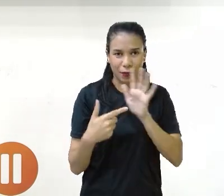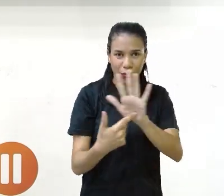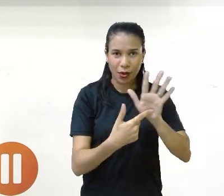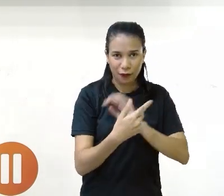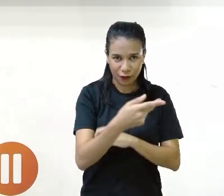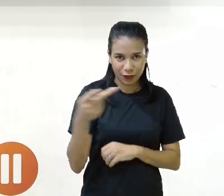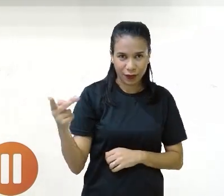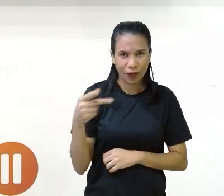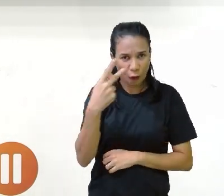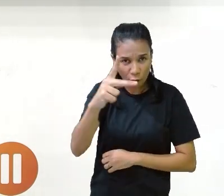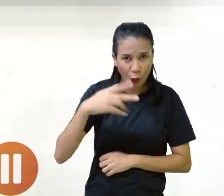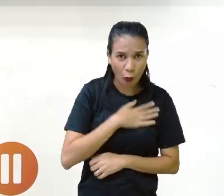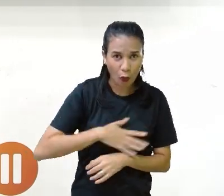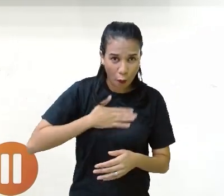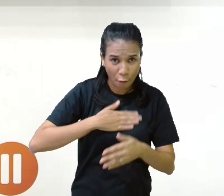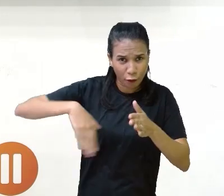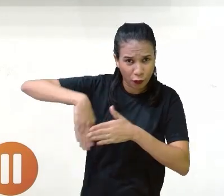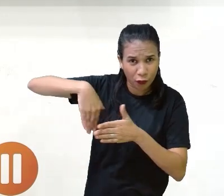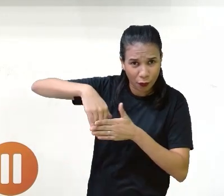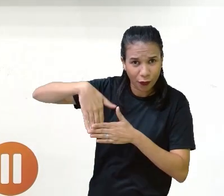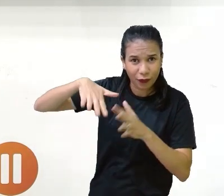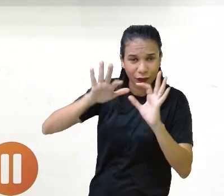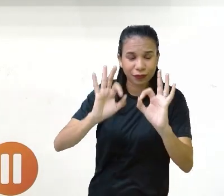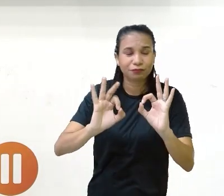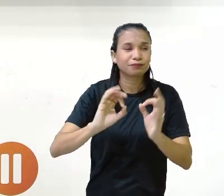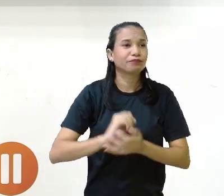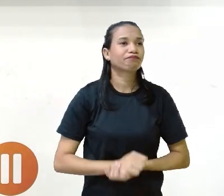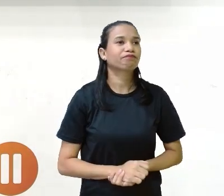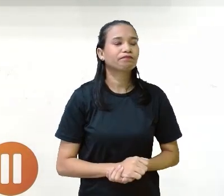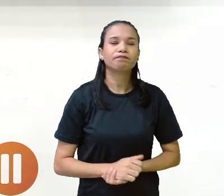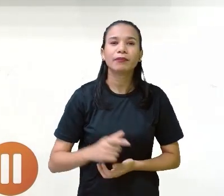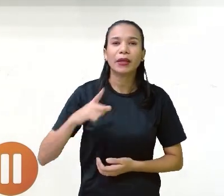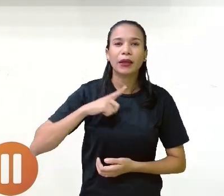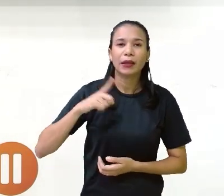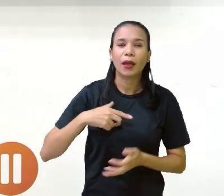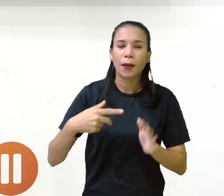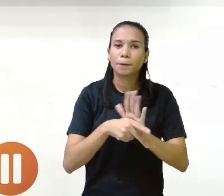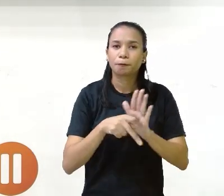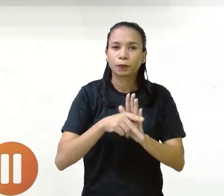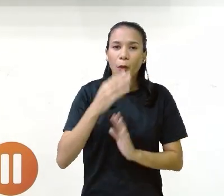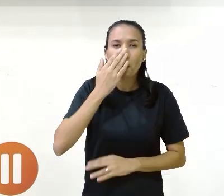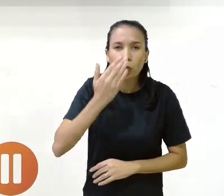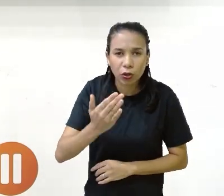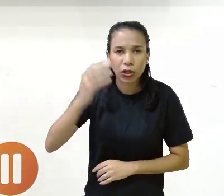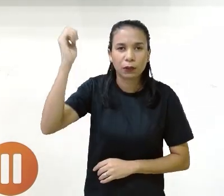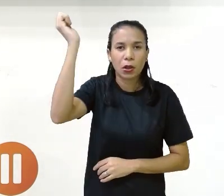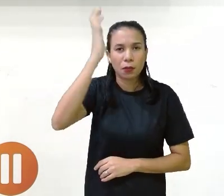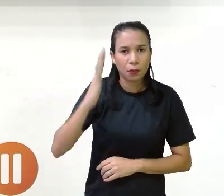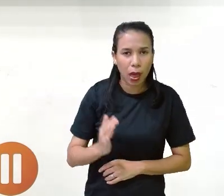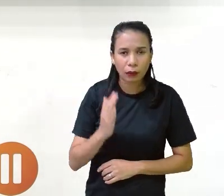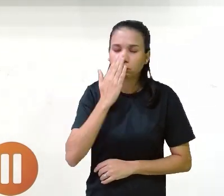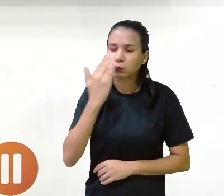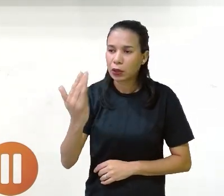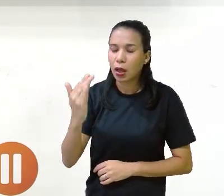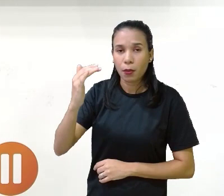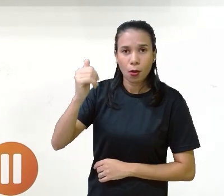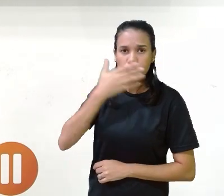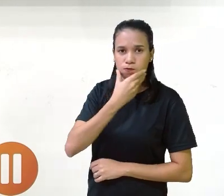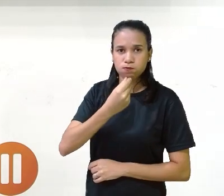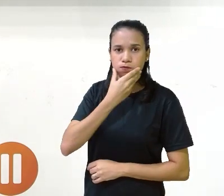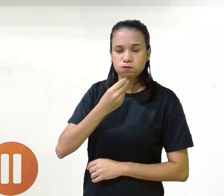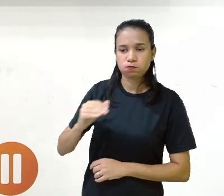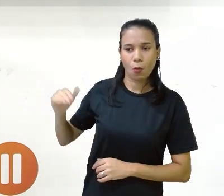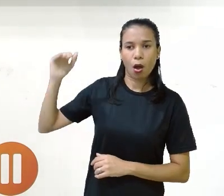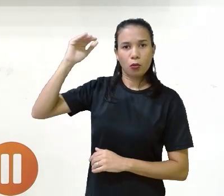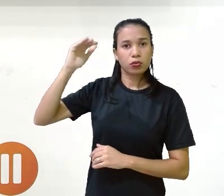Vocês gostam de futebol, né? Pois bem, na seleção, por exemplo, a seleção masculina